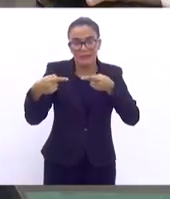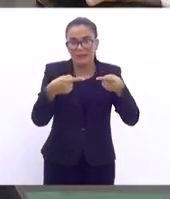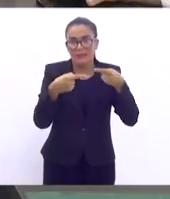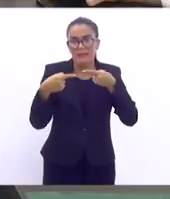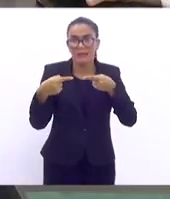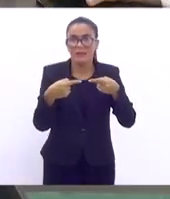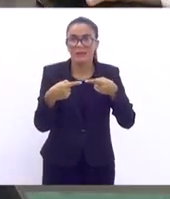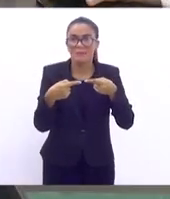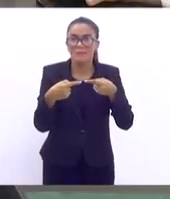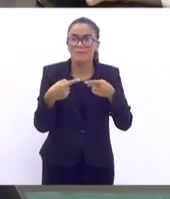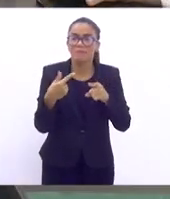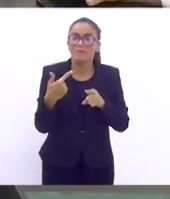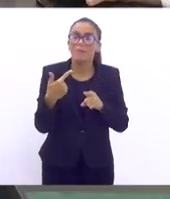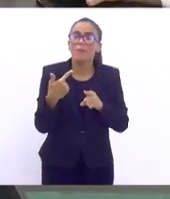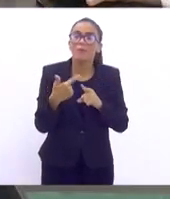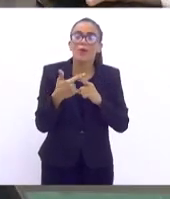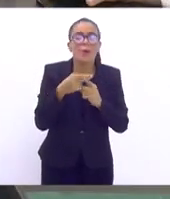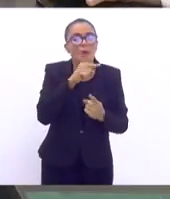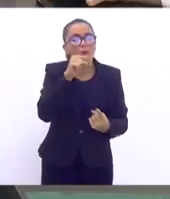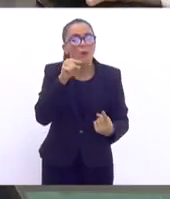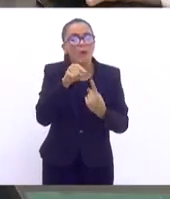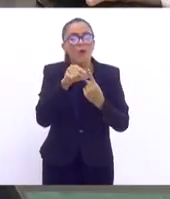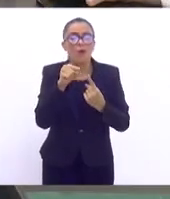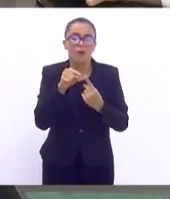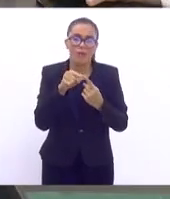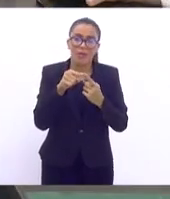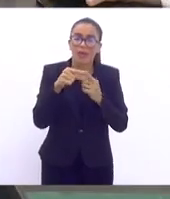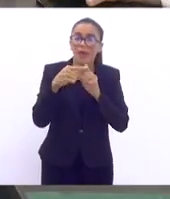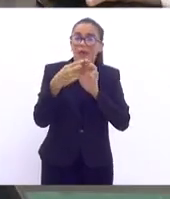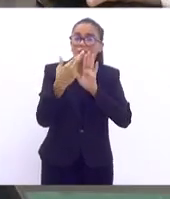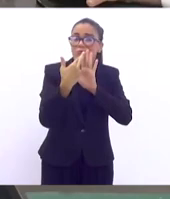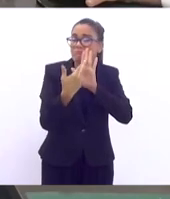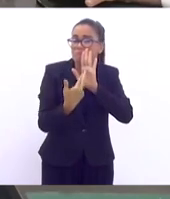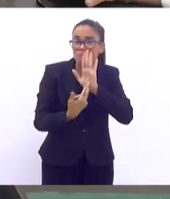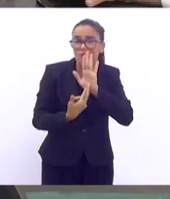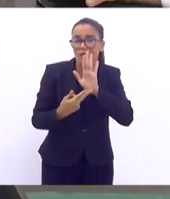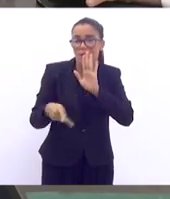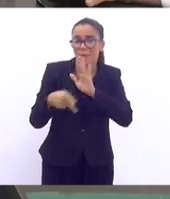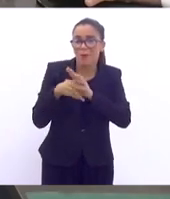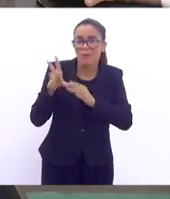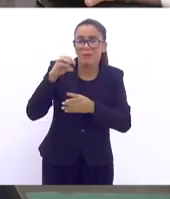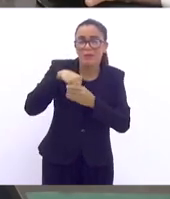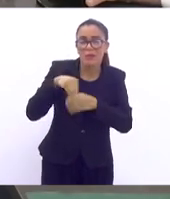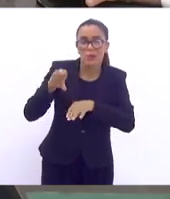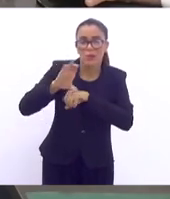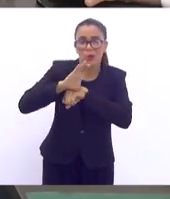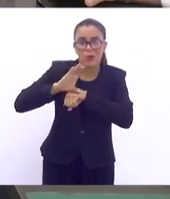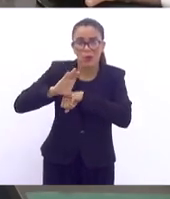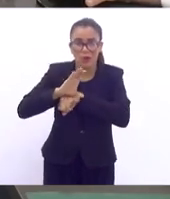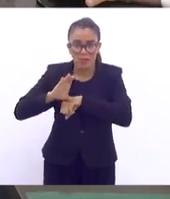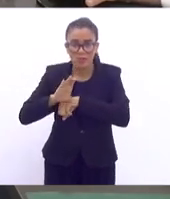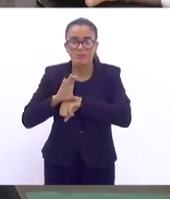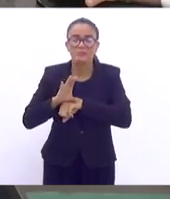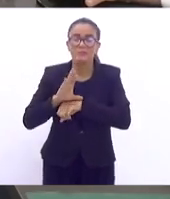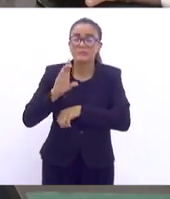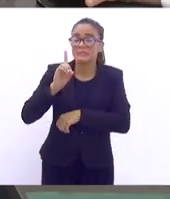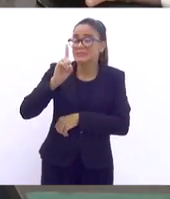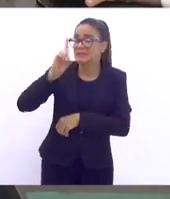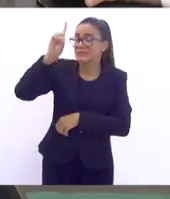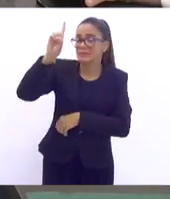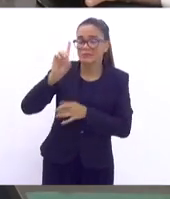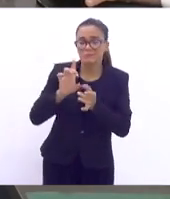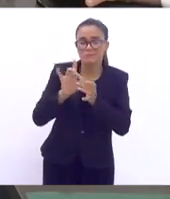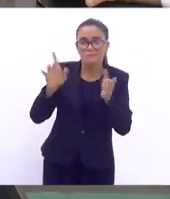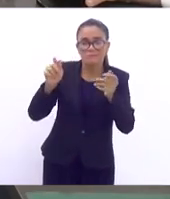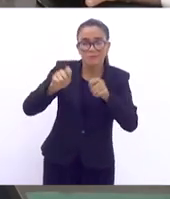tentando fazer de forma propositiva estabelecer um critério que foi discutido aqui no colegiado democraticamente e se Deus quiser semana que vem